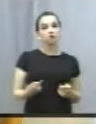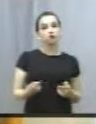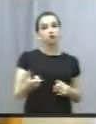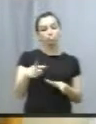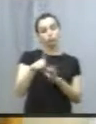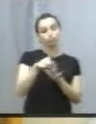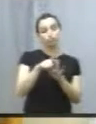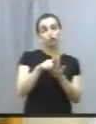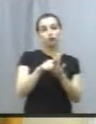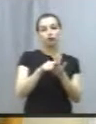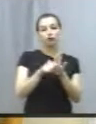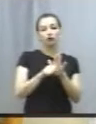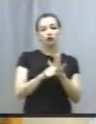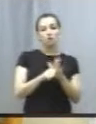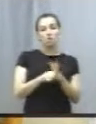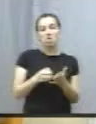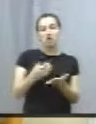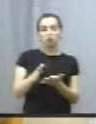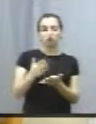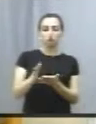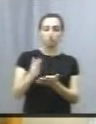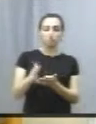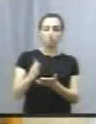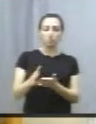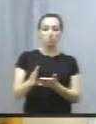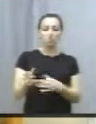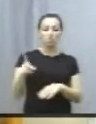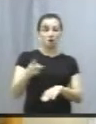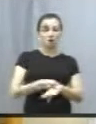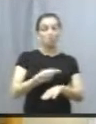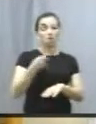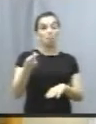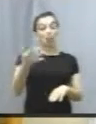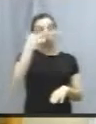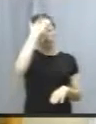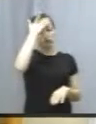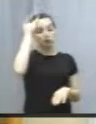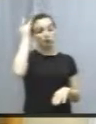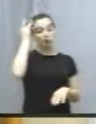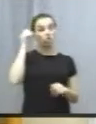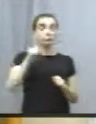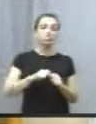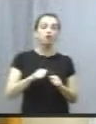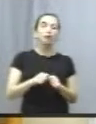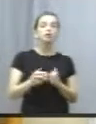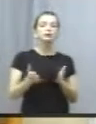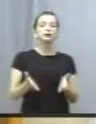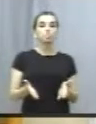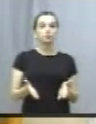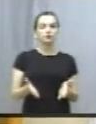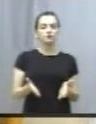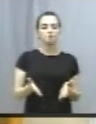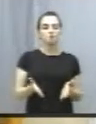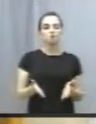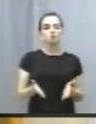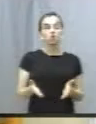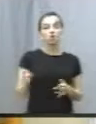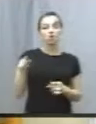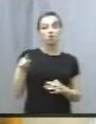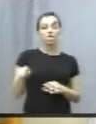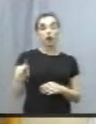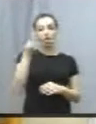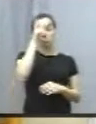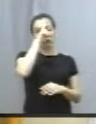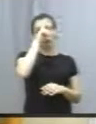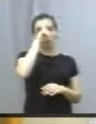diminuir um pouco essa evasão e vai premiar aquelas pessoas que aqui fazem. Tá? E naquela história,